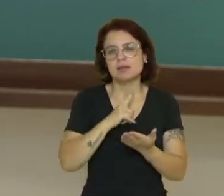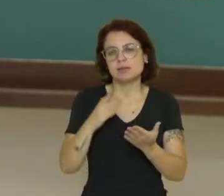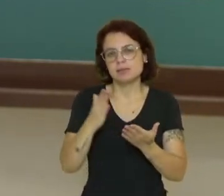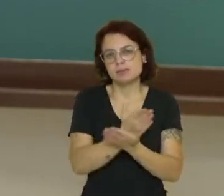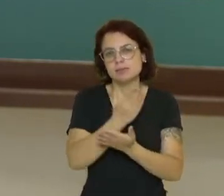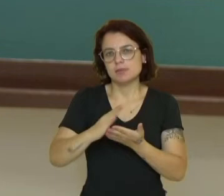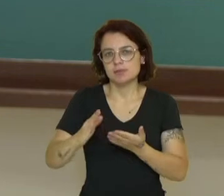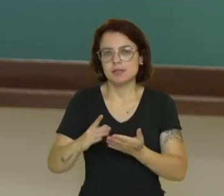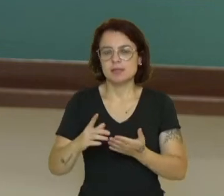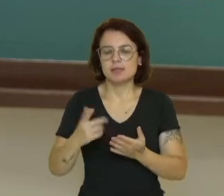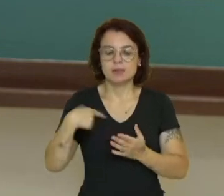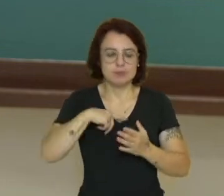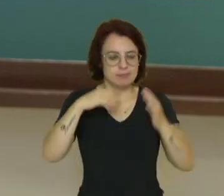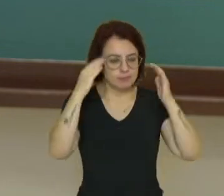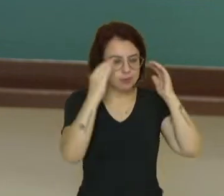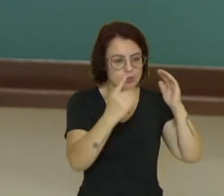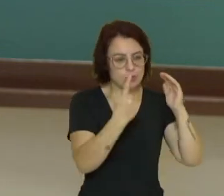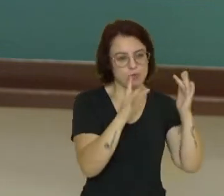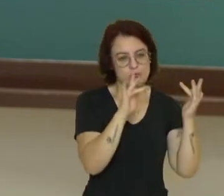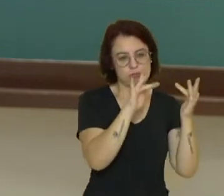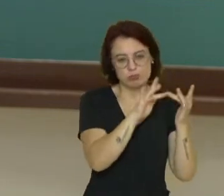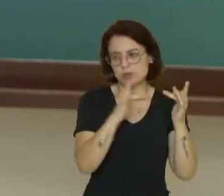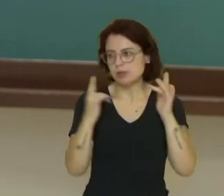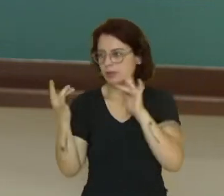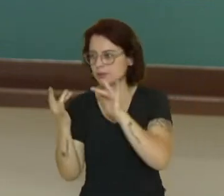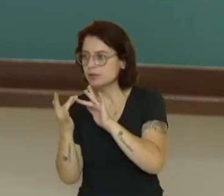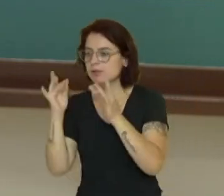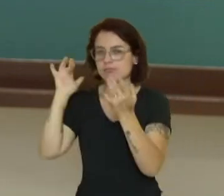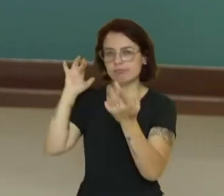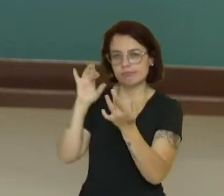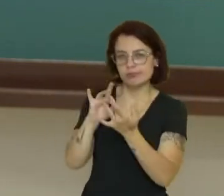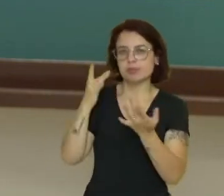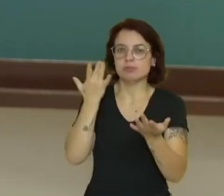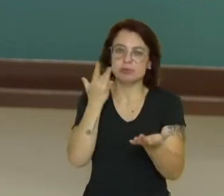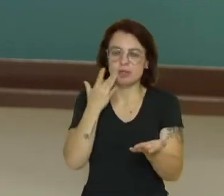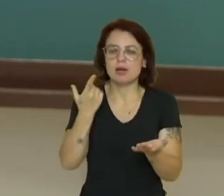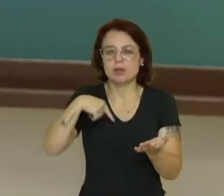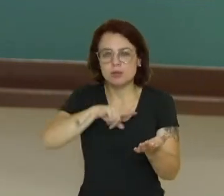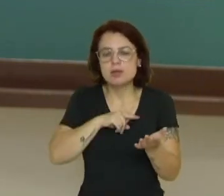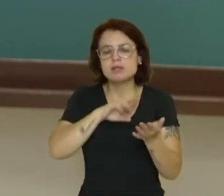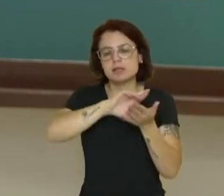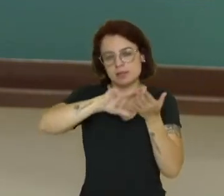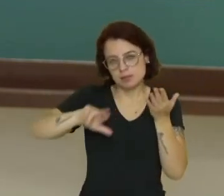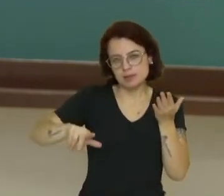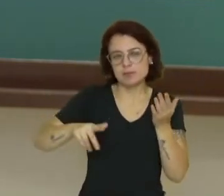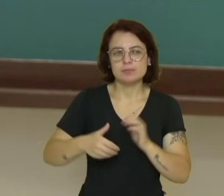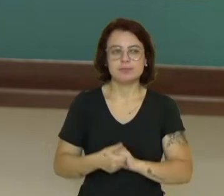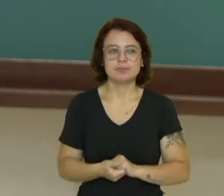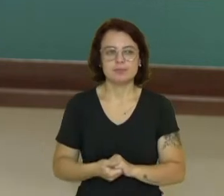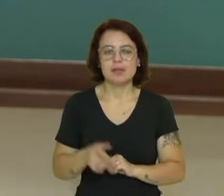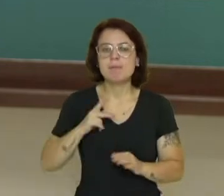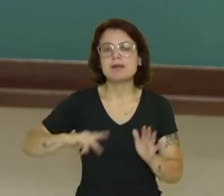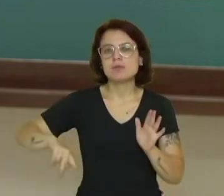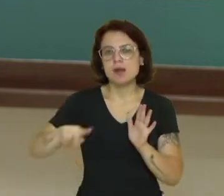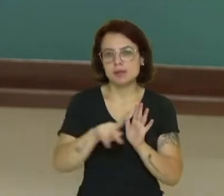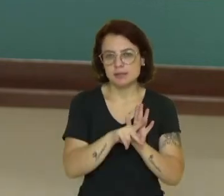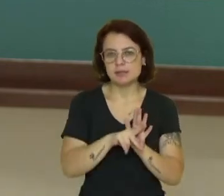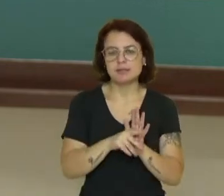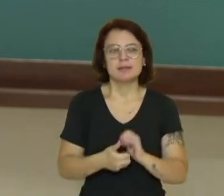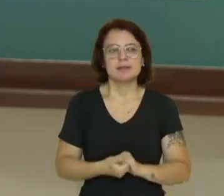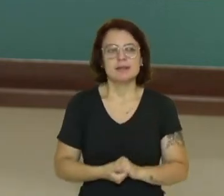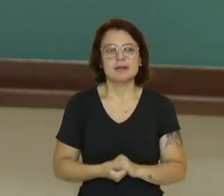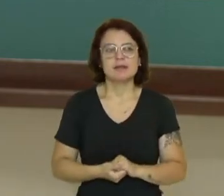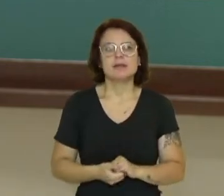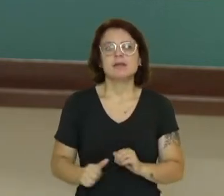escutam mais um ou outro, né? Essas são nossas características, nossa personalidade. Então,